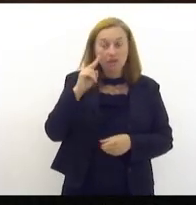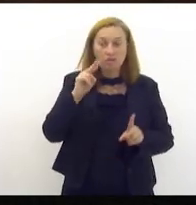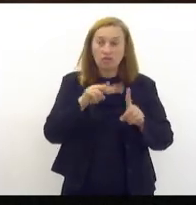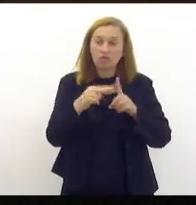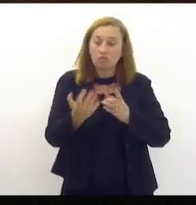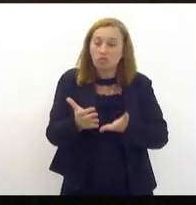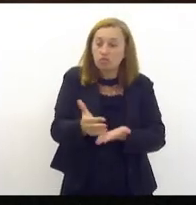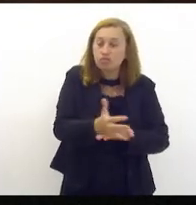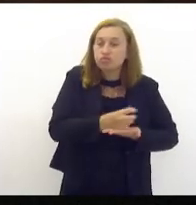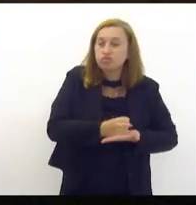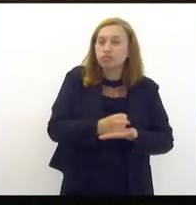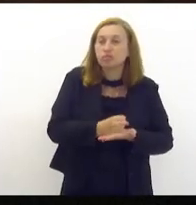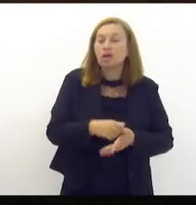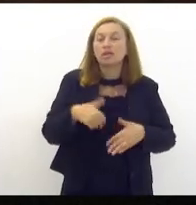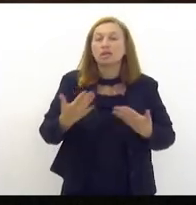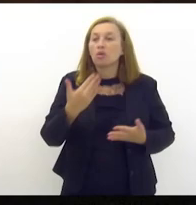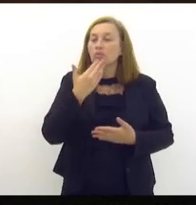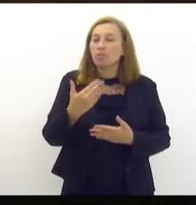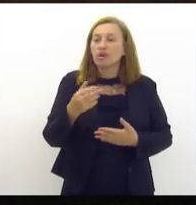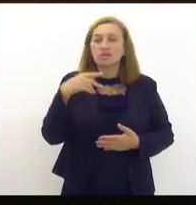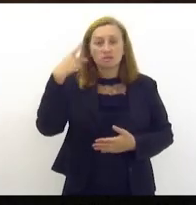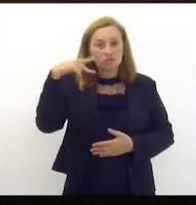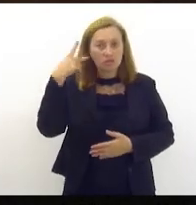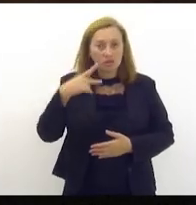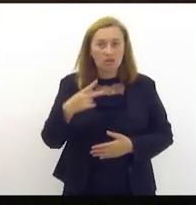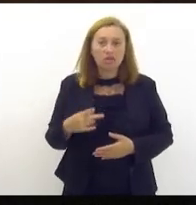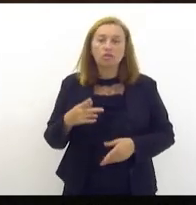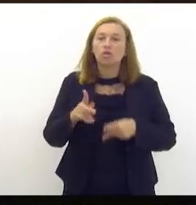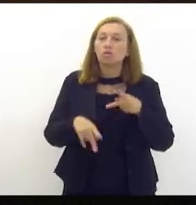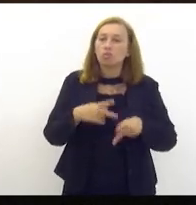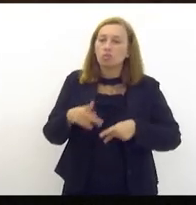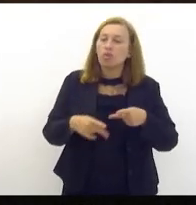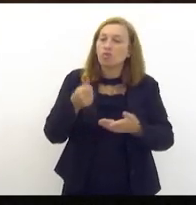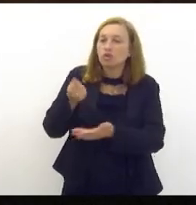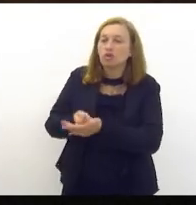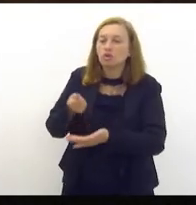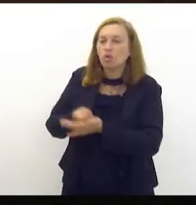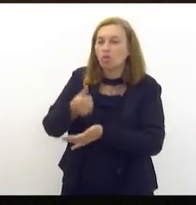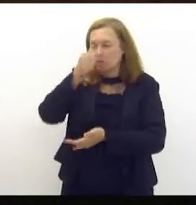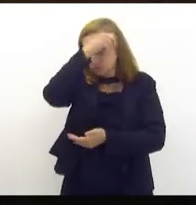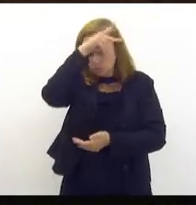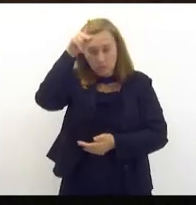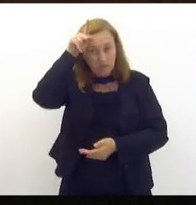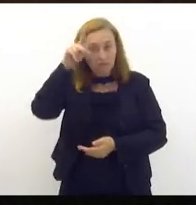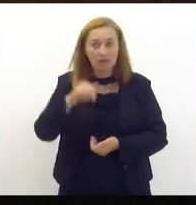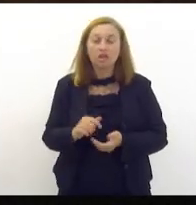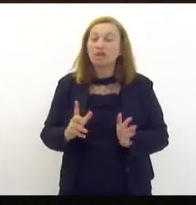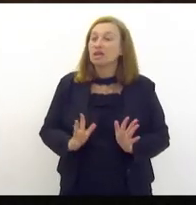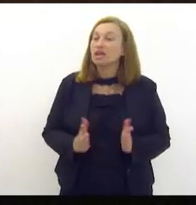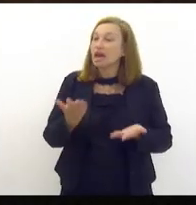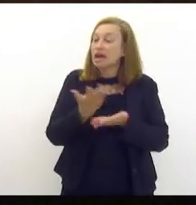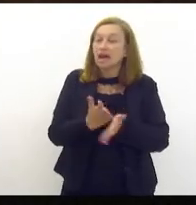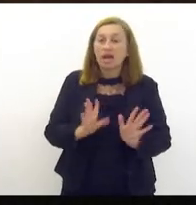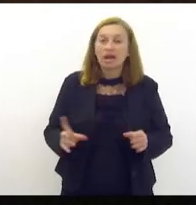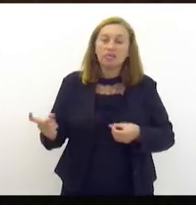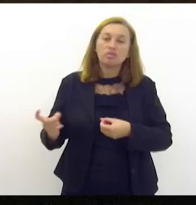arrecadar. Então, peço aqui aos vereadores, à população, que cobre do seu prefeito, que finde esse convênio com o Detran